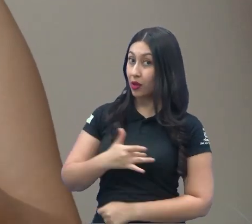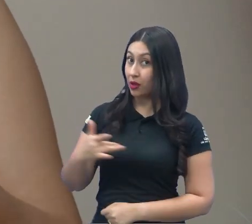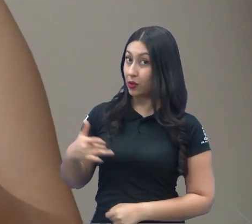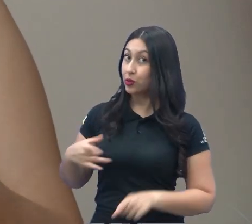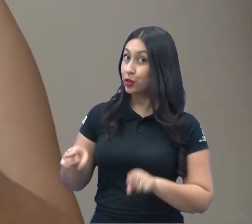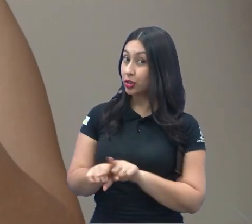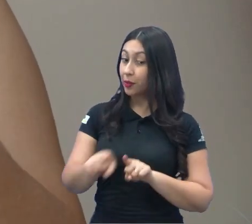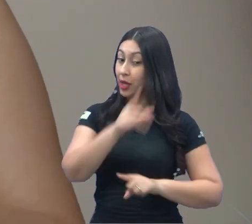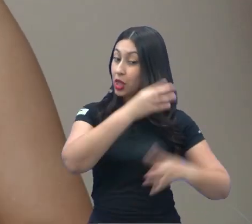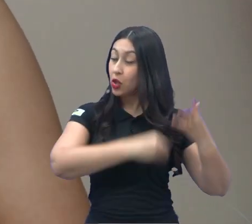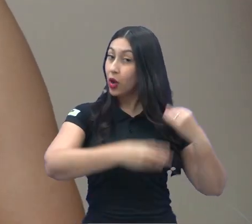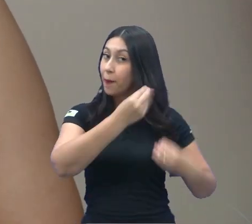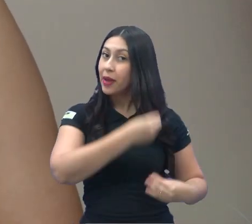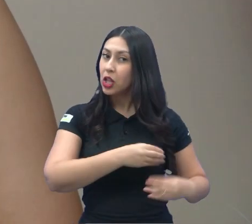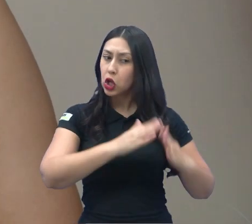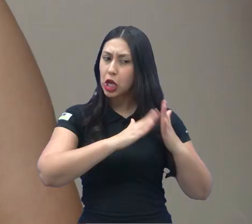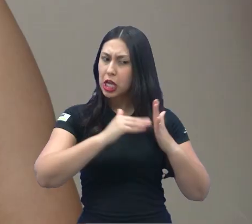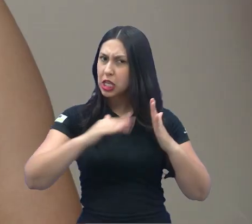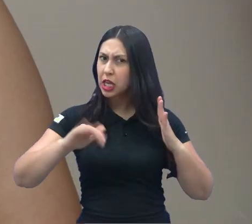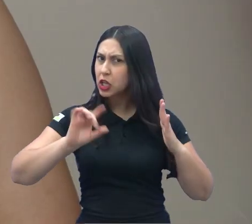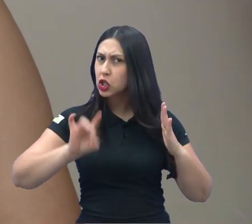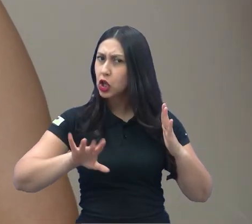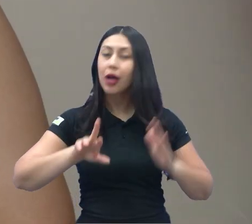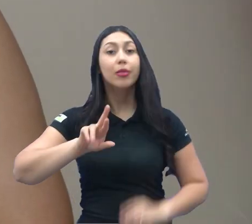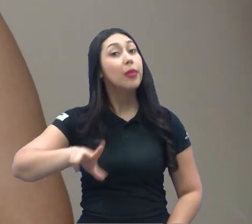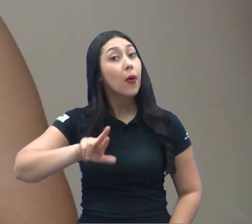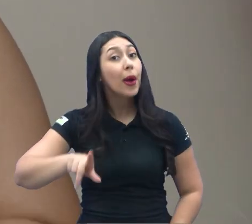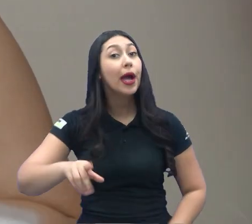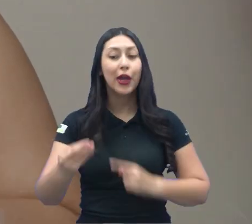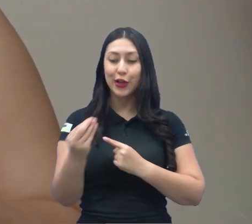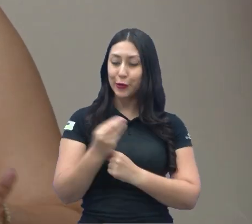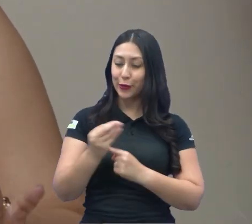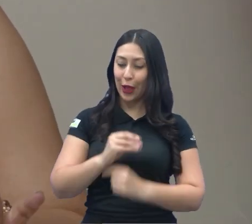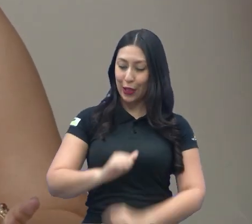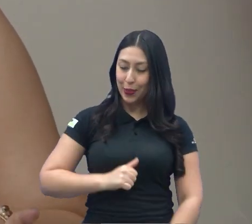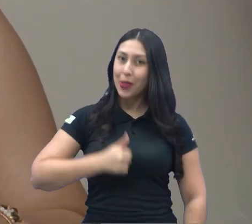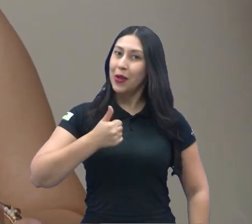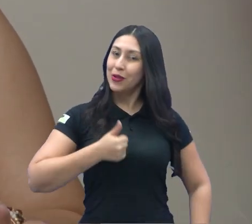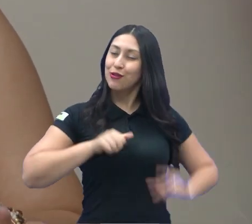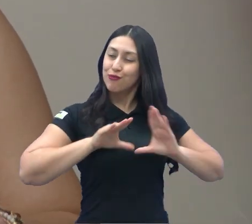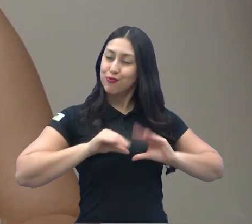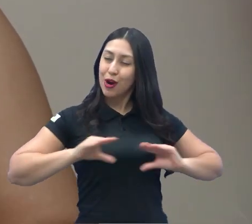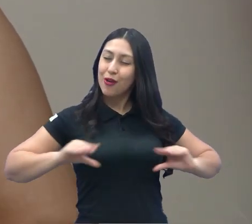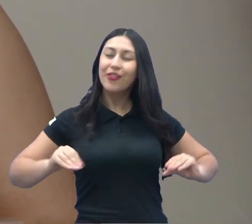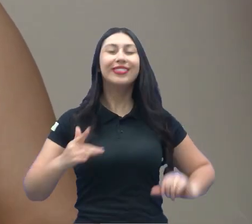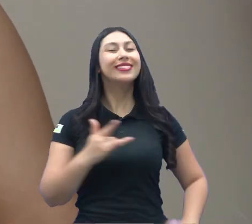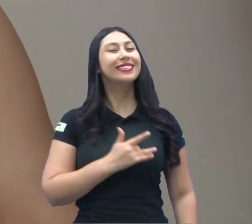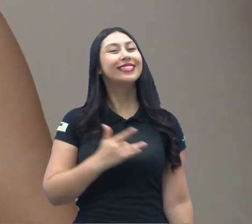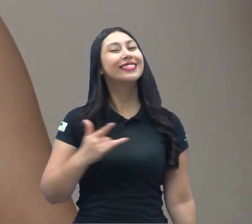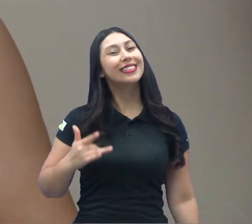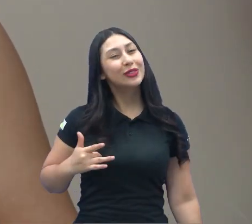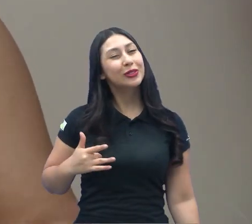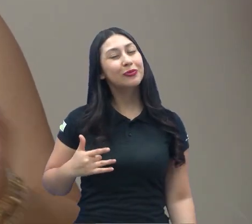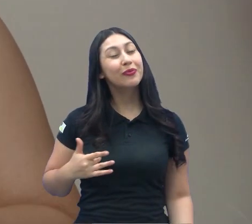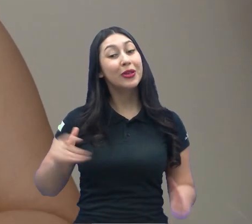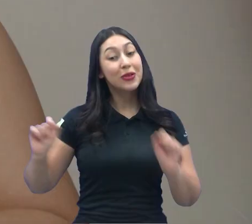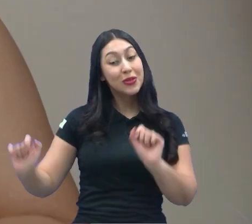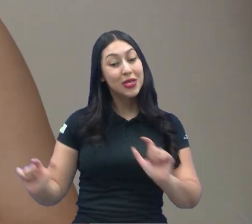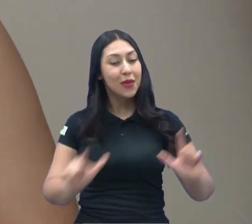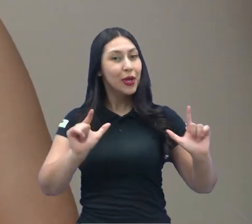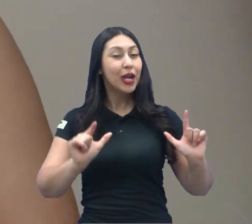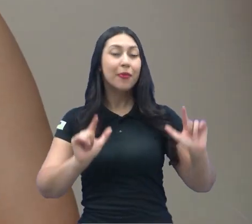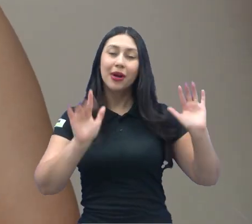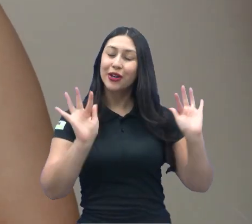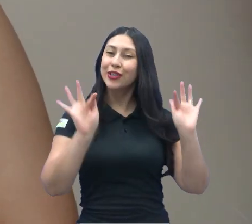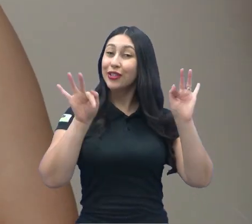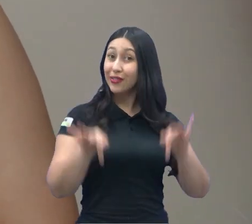da estética. É também cuidar da autoestima, do bem-estar e da saúde em geral, não é mesmo? Hoje Bem com Você de hoje fica por